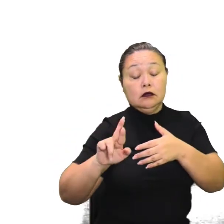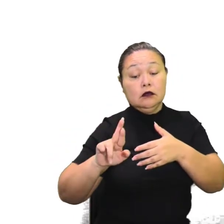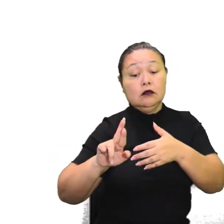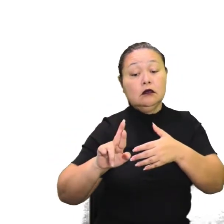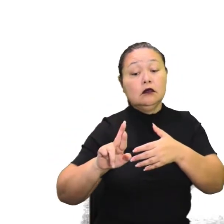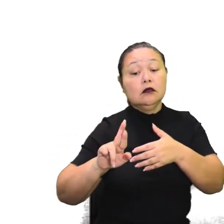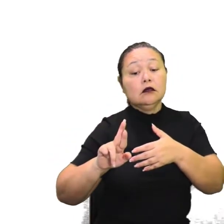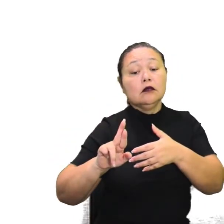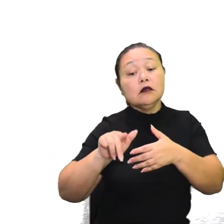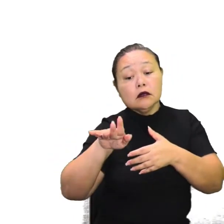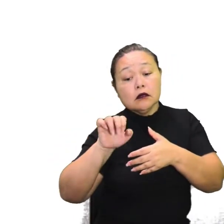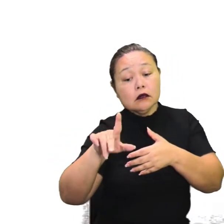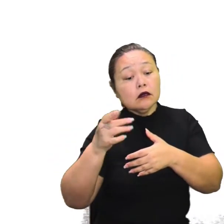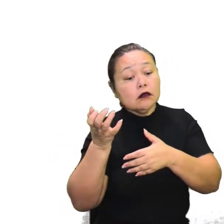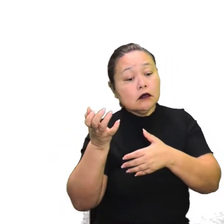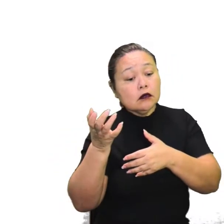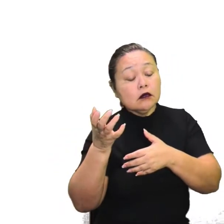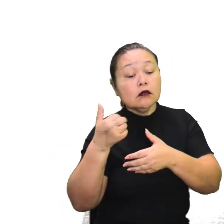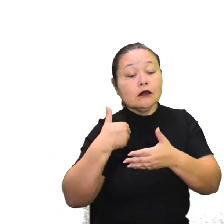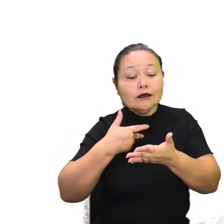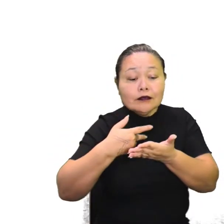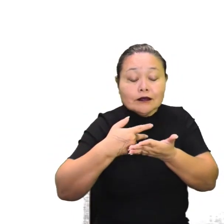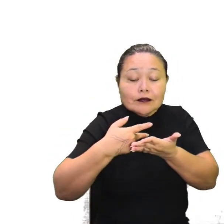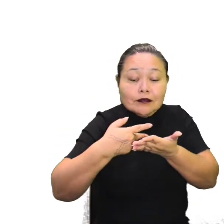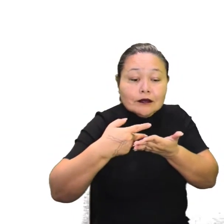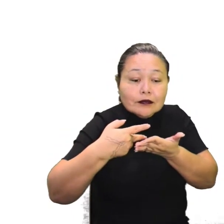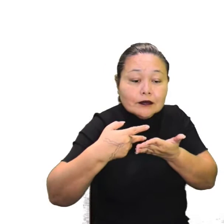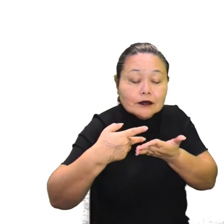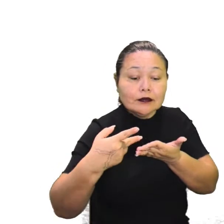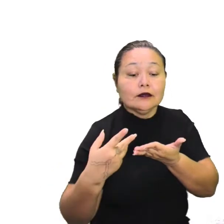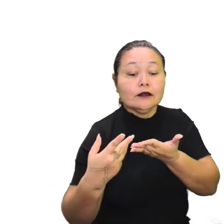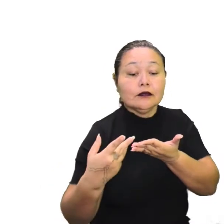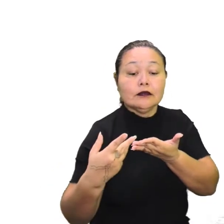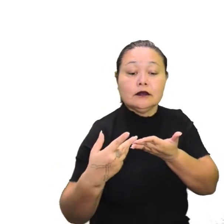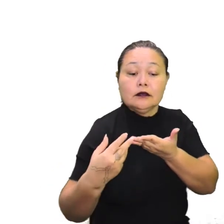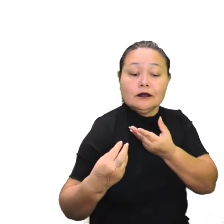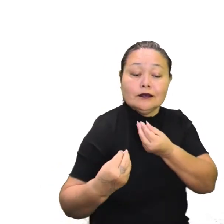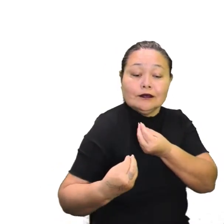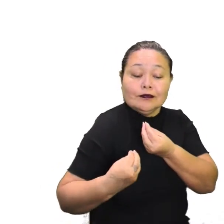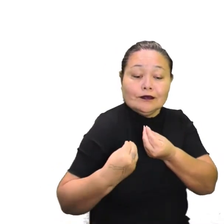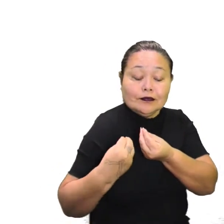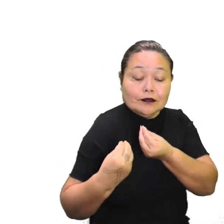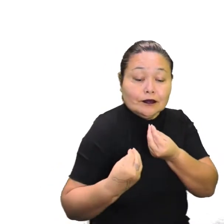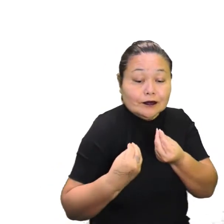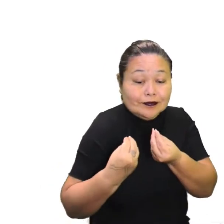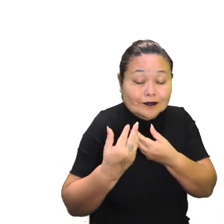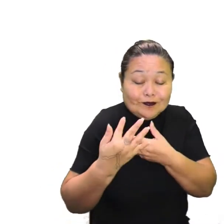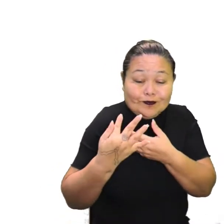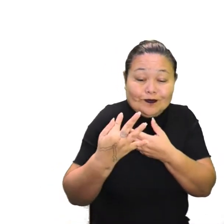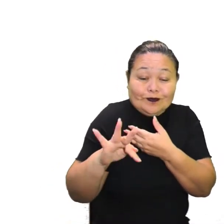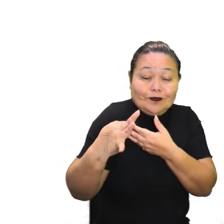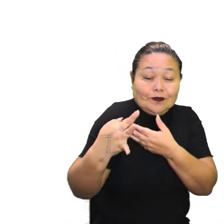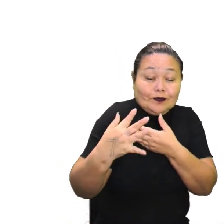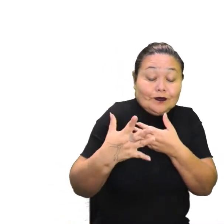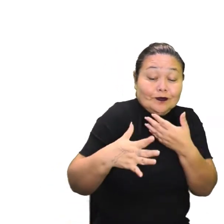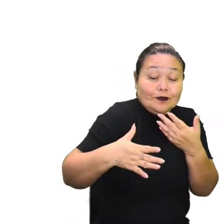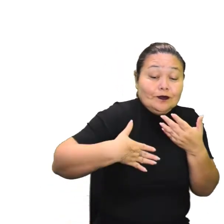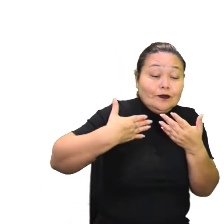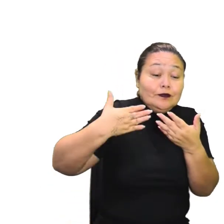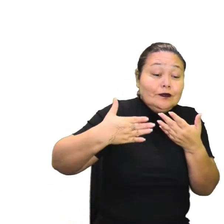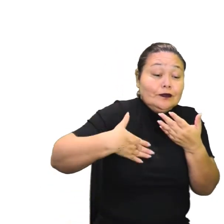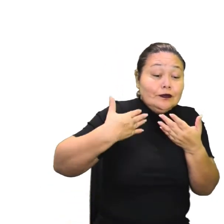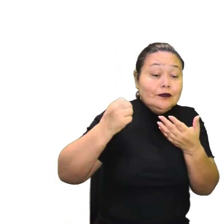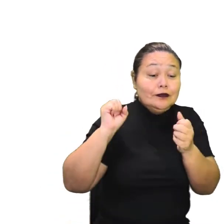costas de Grego. Grego quis se afastar adiante, como se a dor